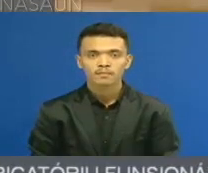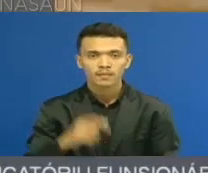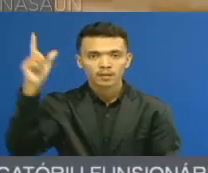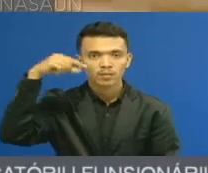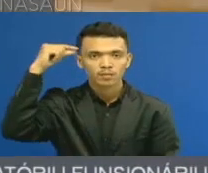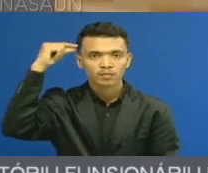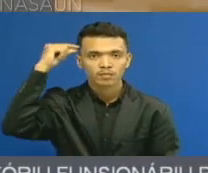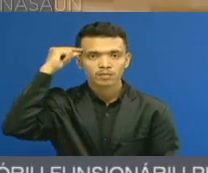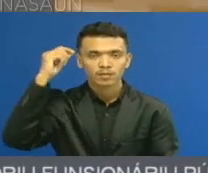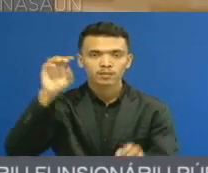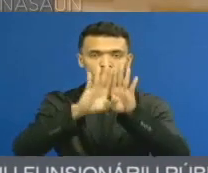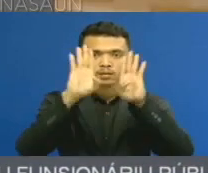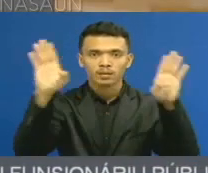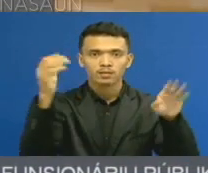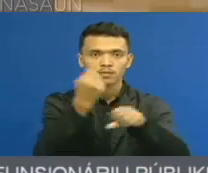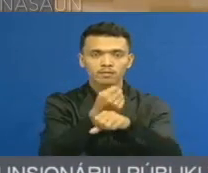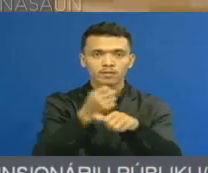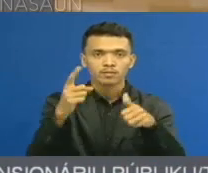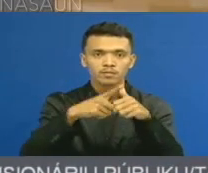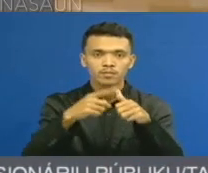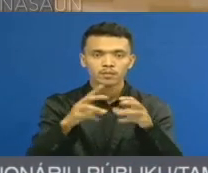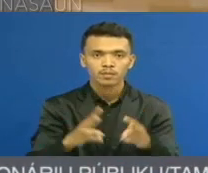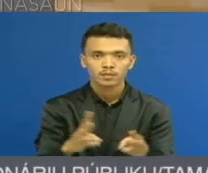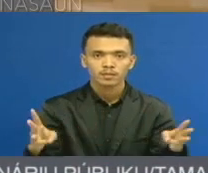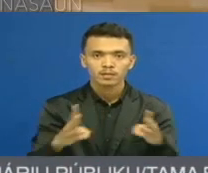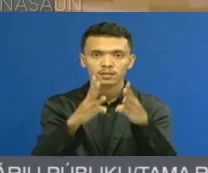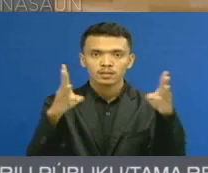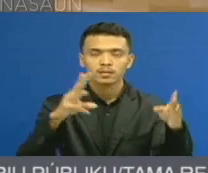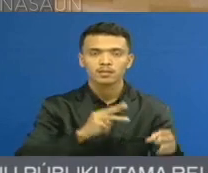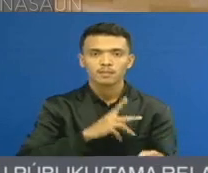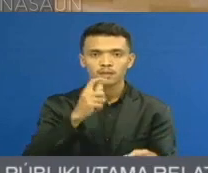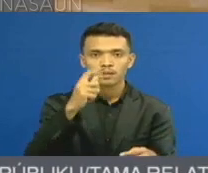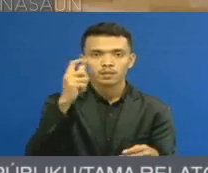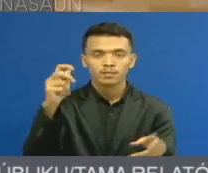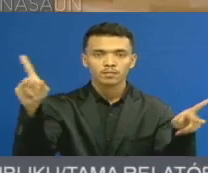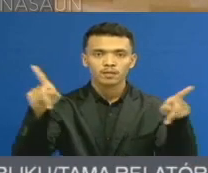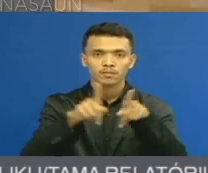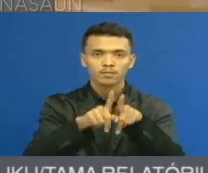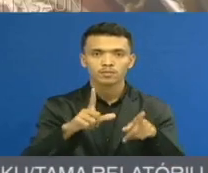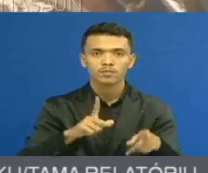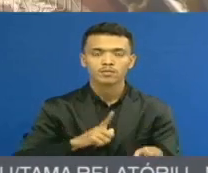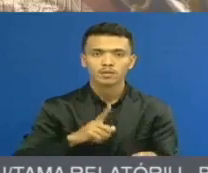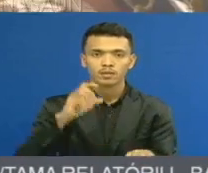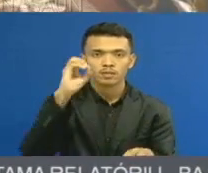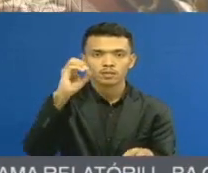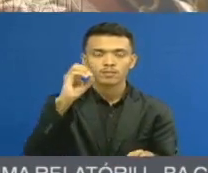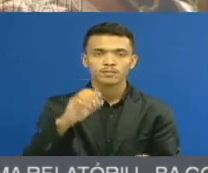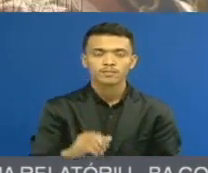Governo lança fato da Huluk para reabilitação estrada direção Brato Manatuto, Vila Baposto, Lacló.